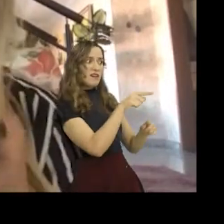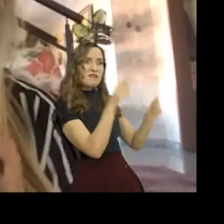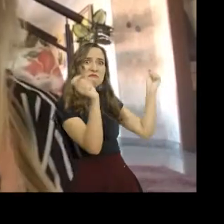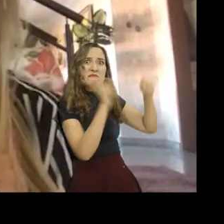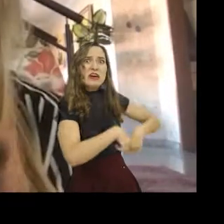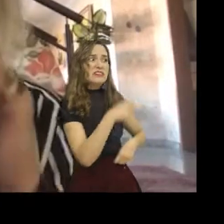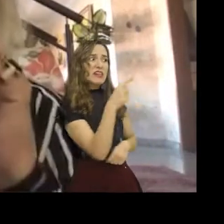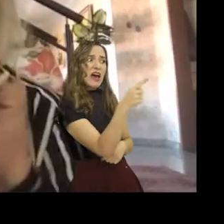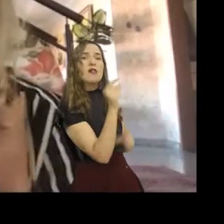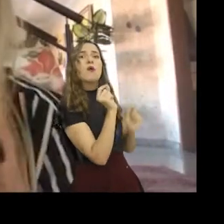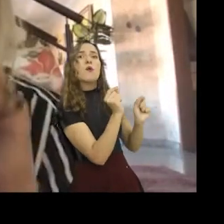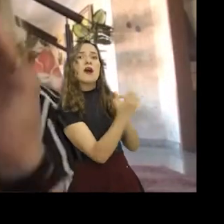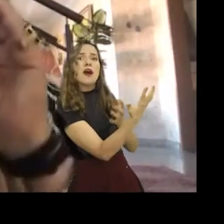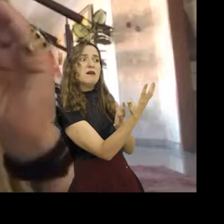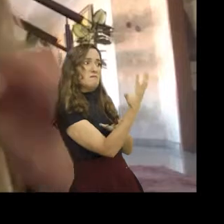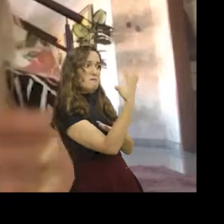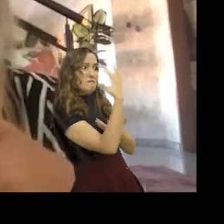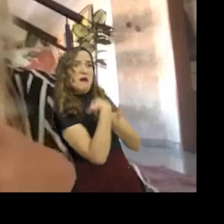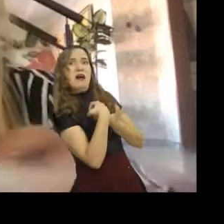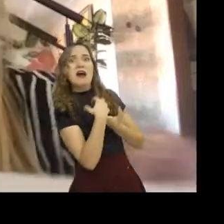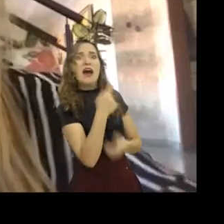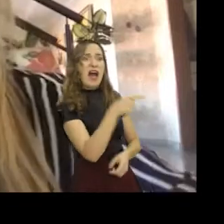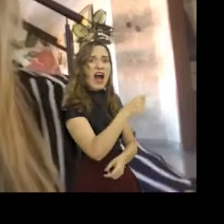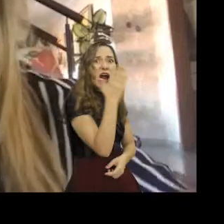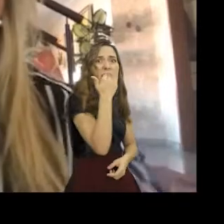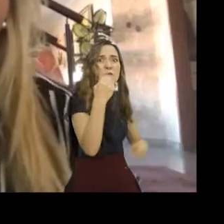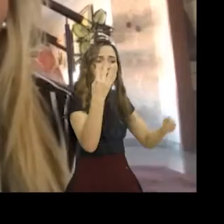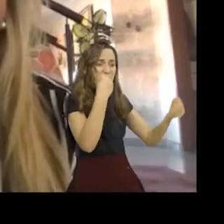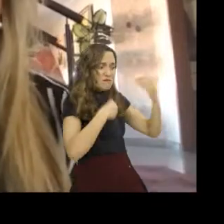com vela e tudo inteirinho.